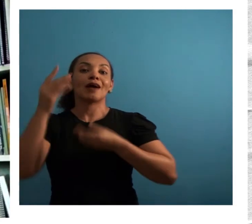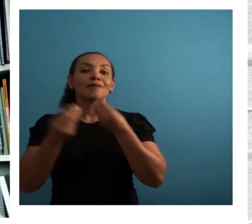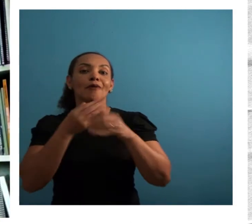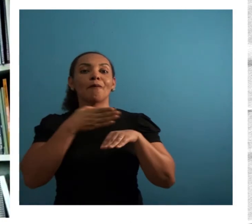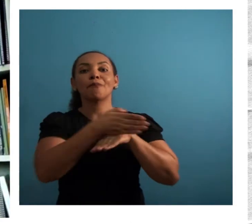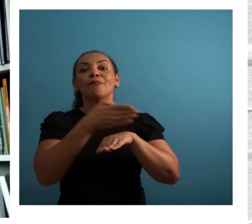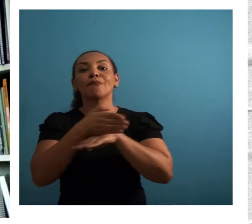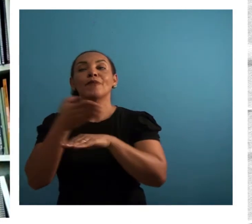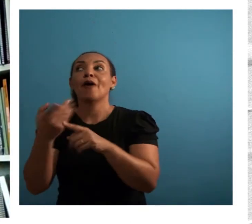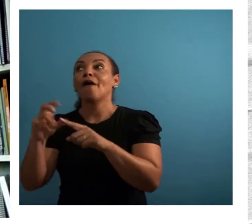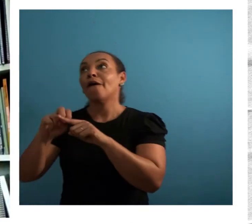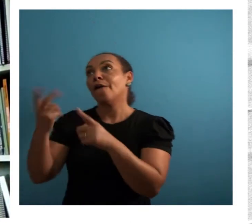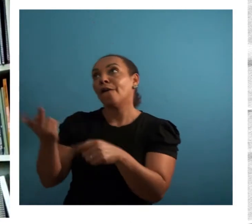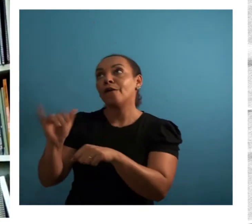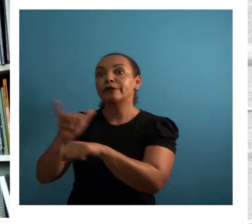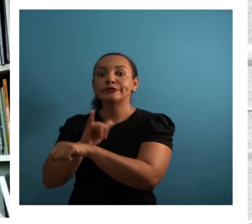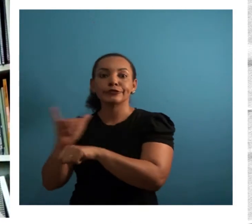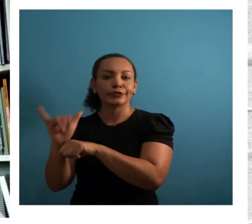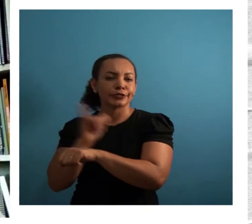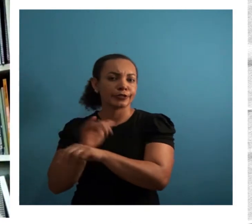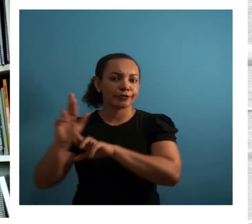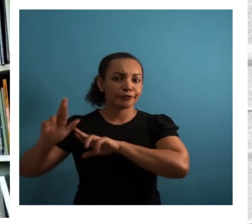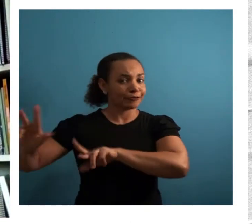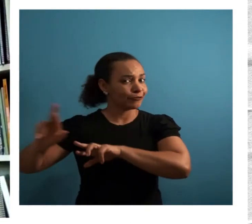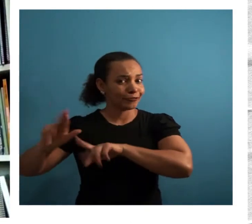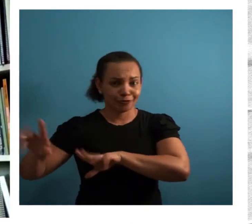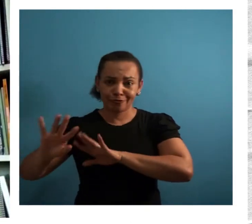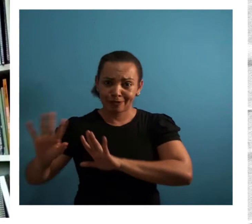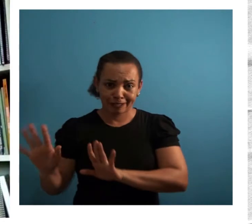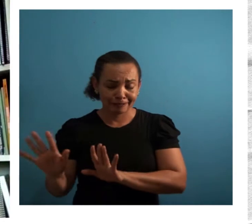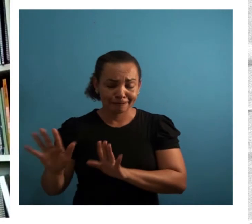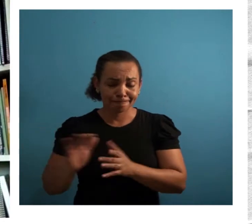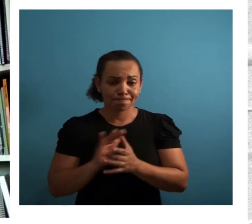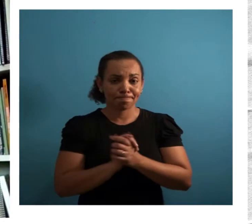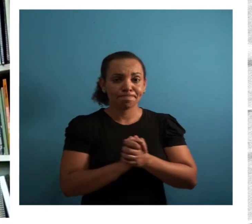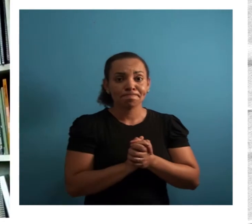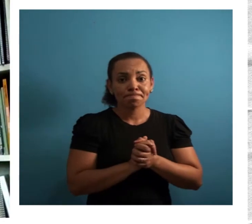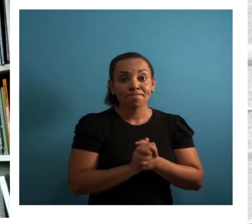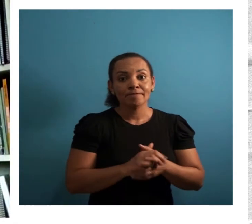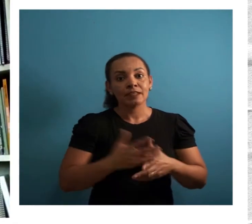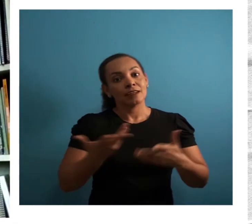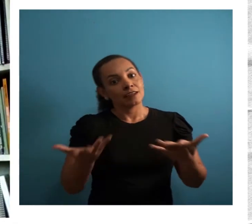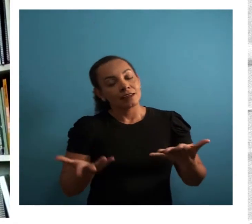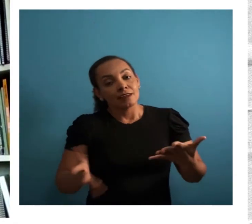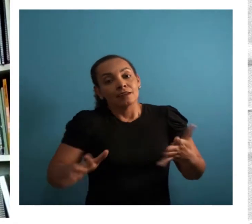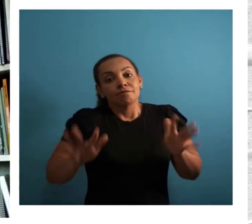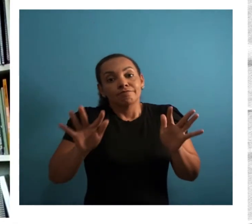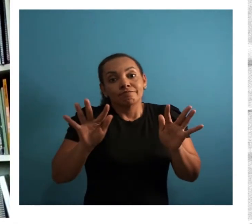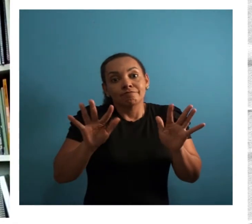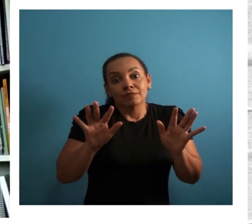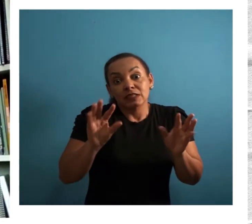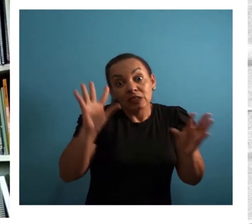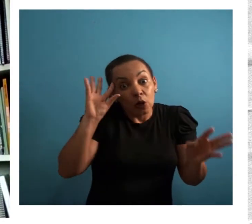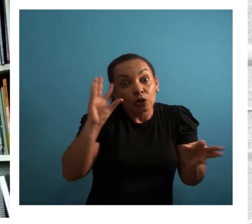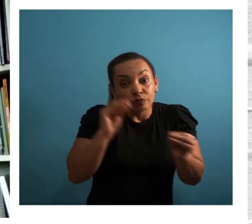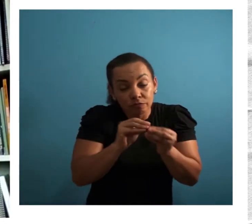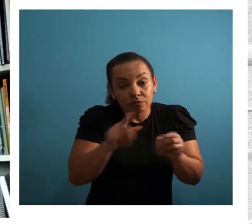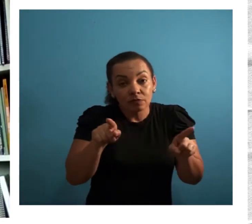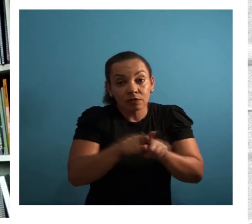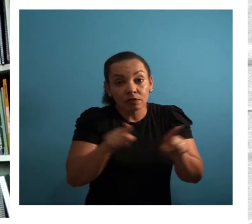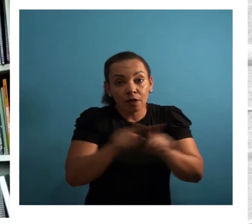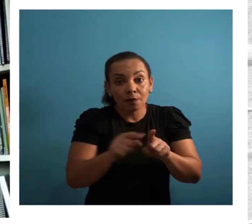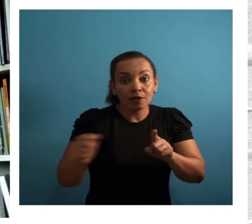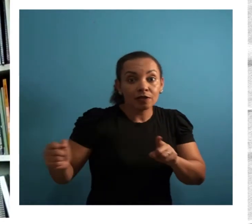procuram o meio sociais para fazer as suas convocações e por último também inovam na